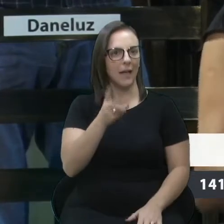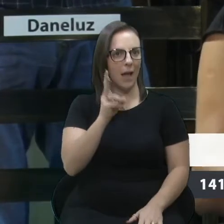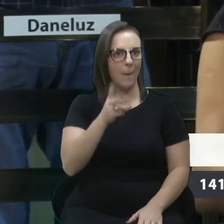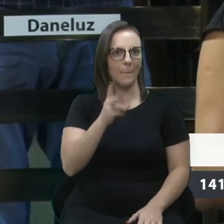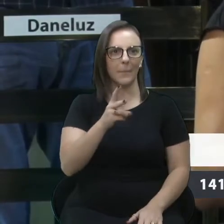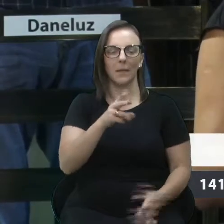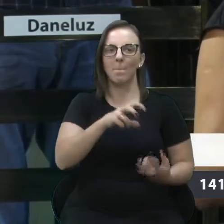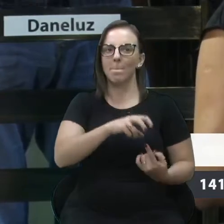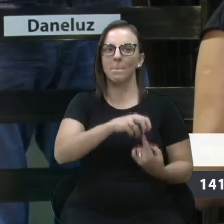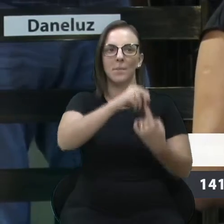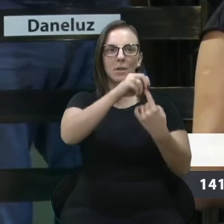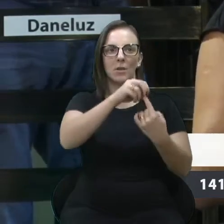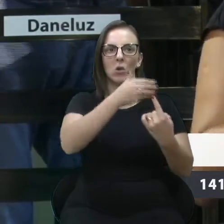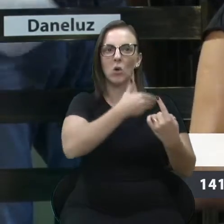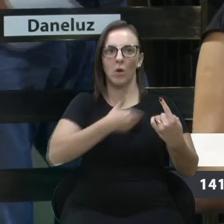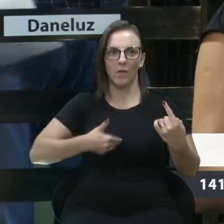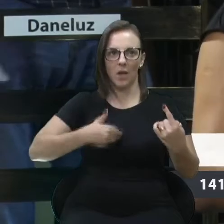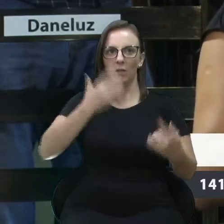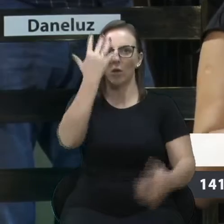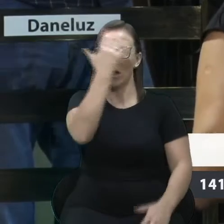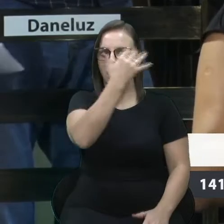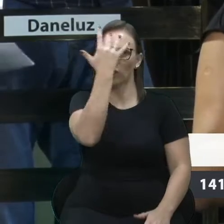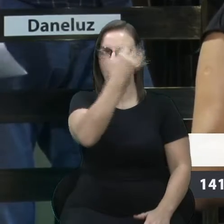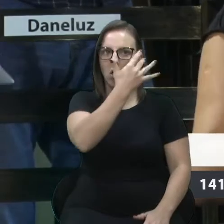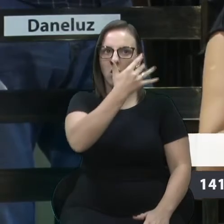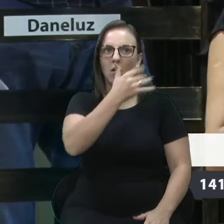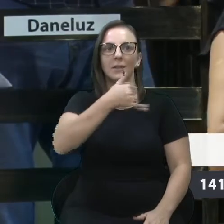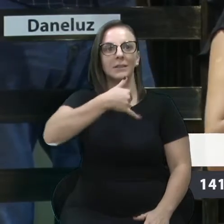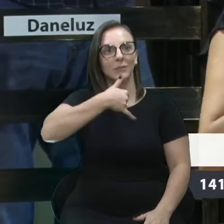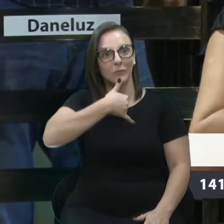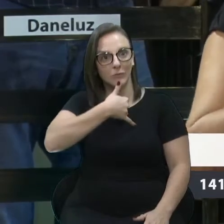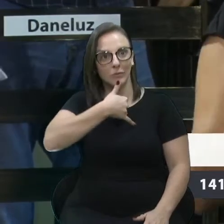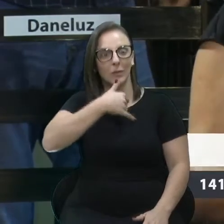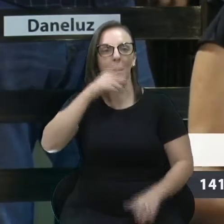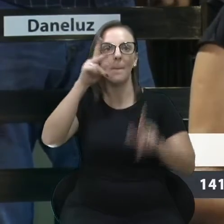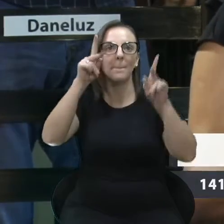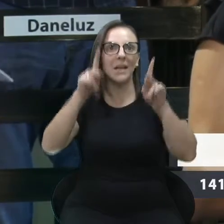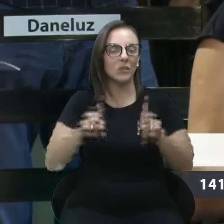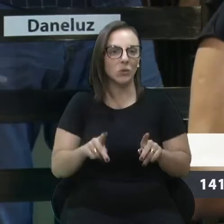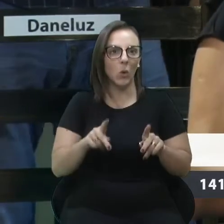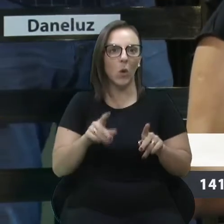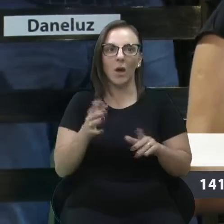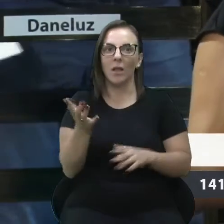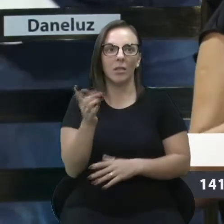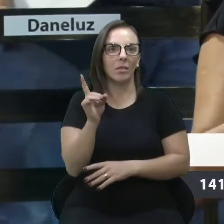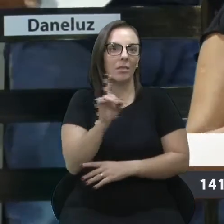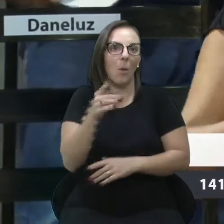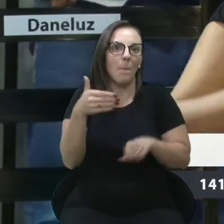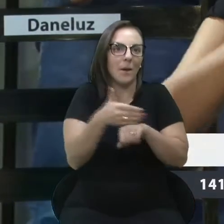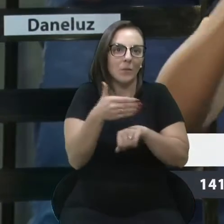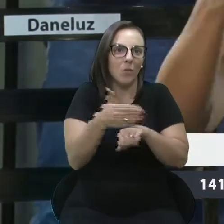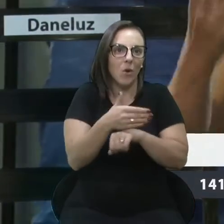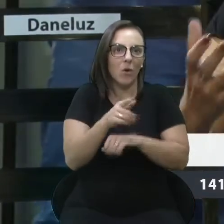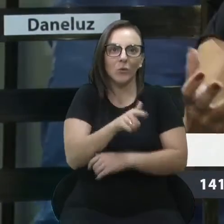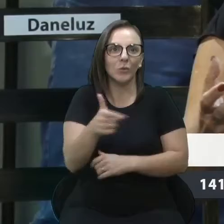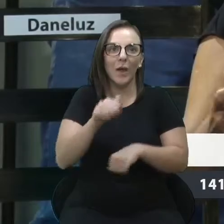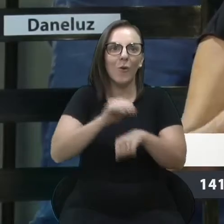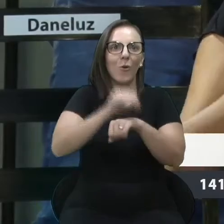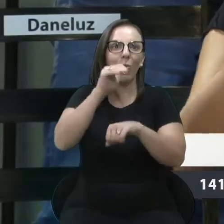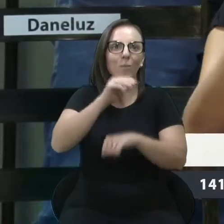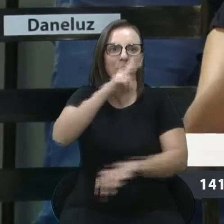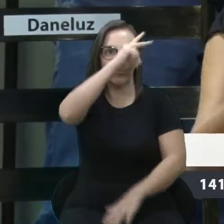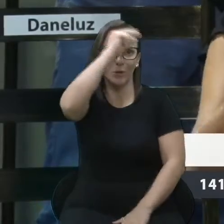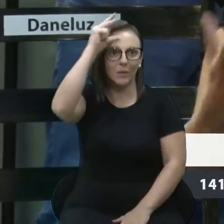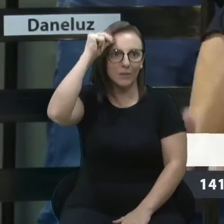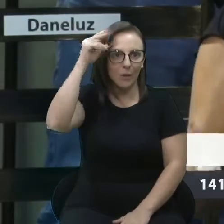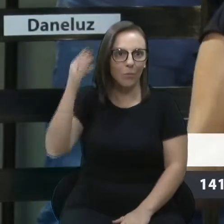Já foram lançadas licitações, infelizmente deram desertas, o que não tem culpa nenhuma o município. Tem culpa não